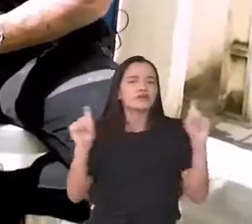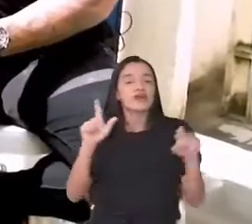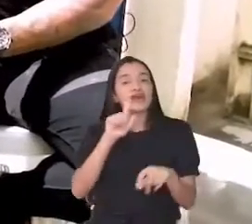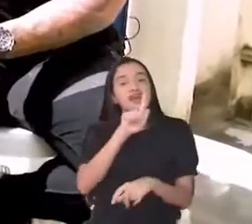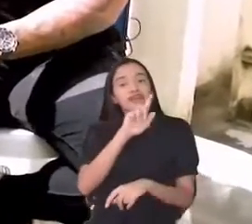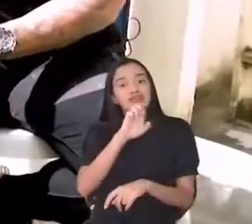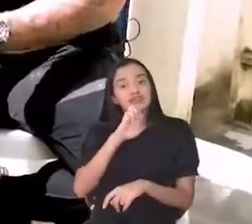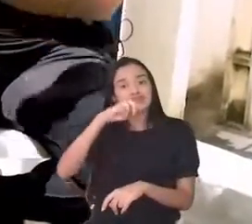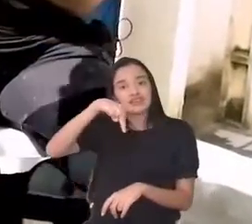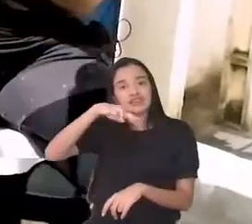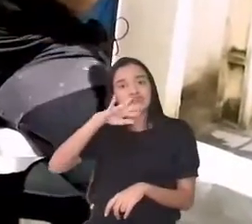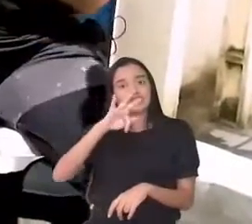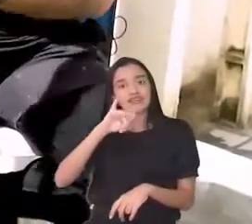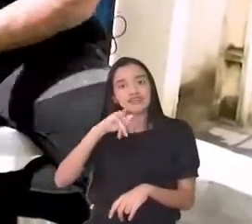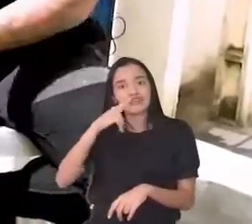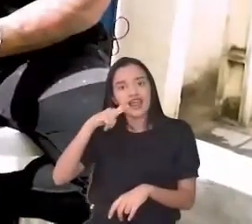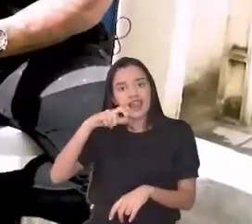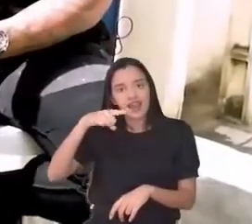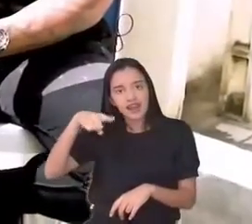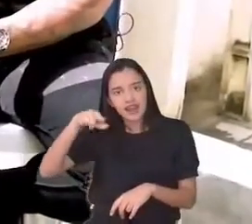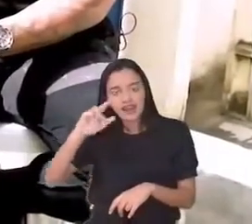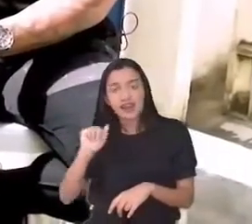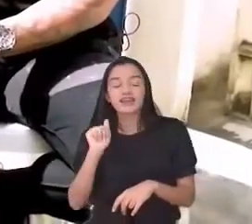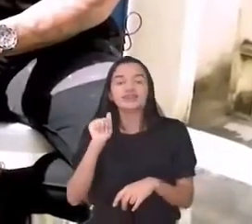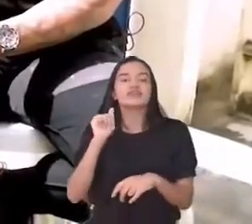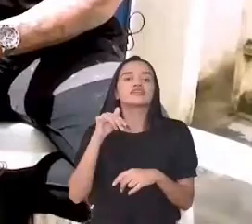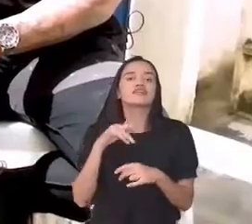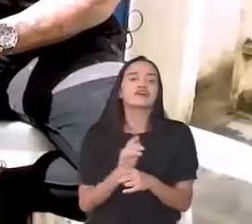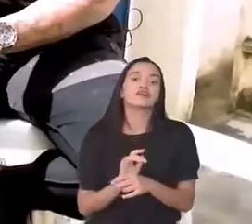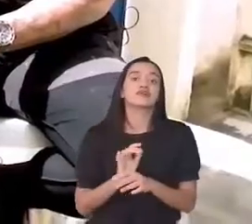gera gentileza. Sempre foi uma grande inspiração. Interessantíssimo, já vou